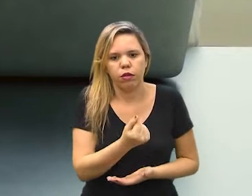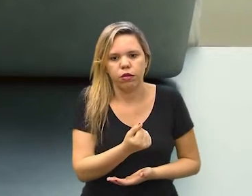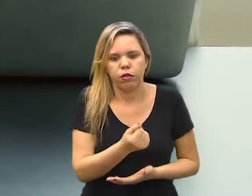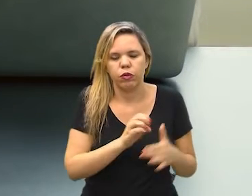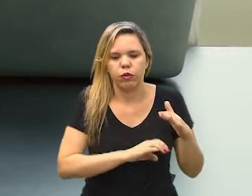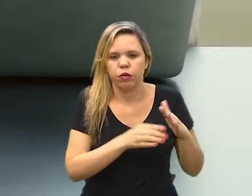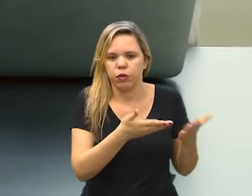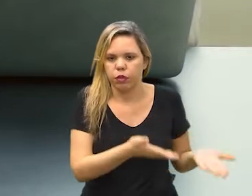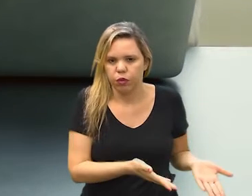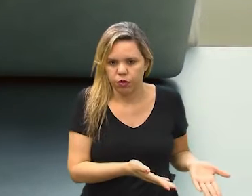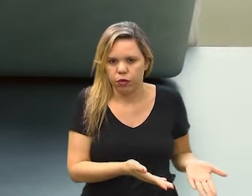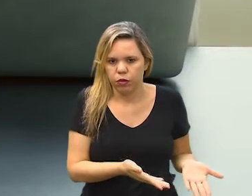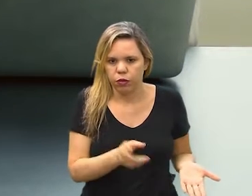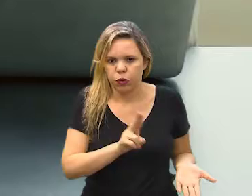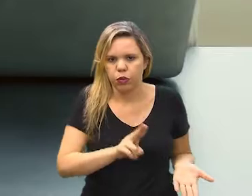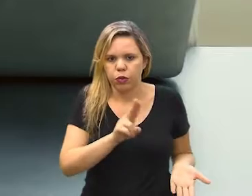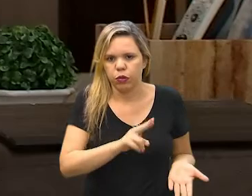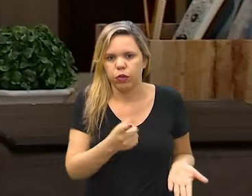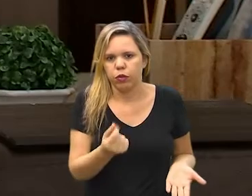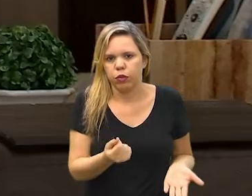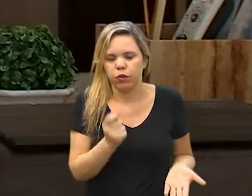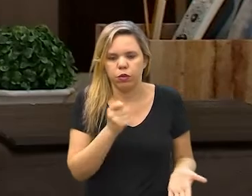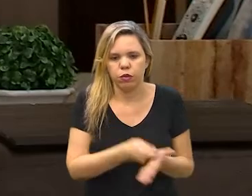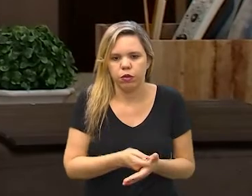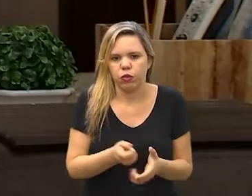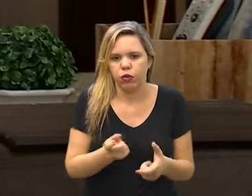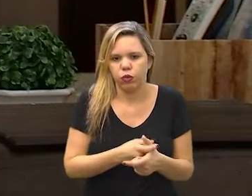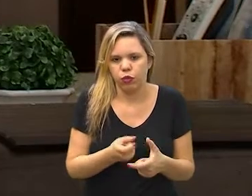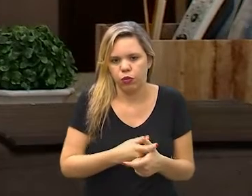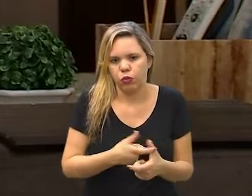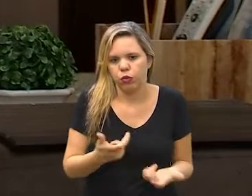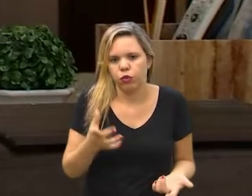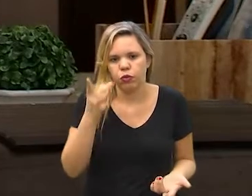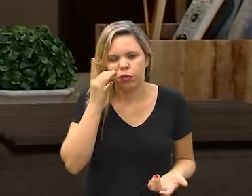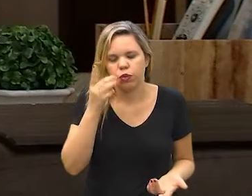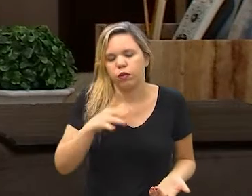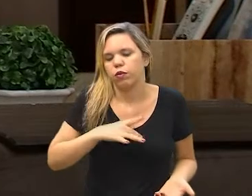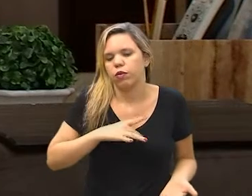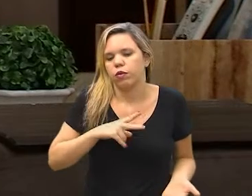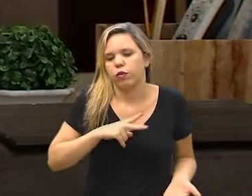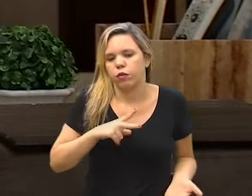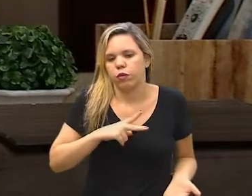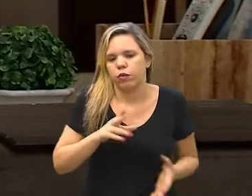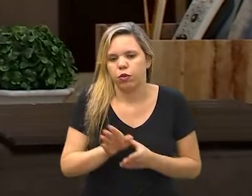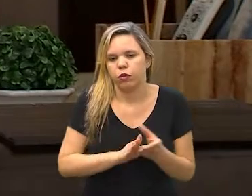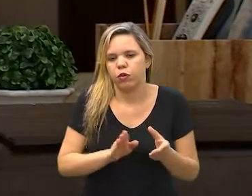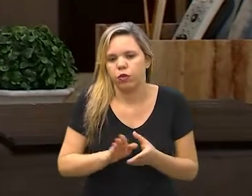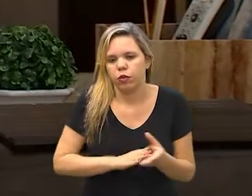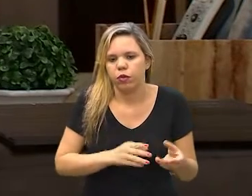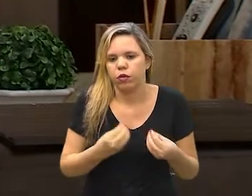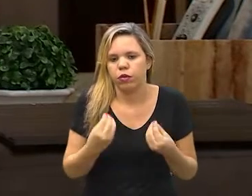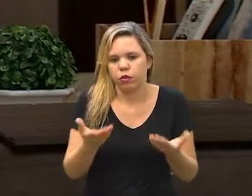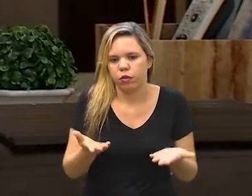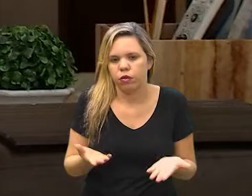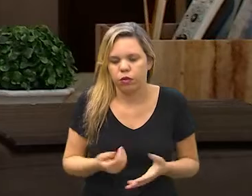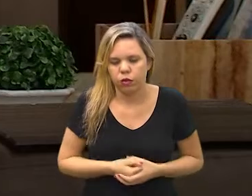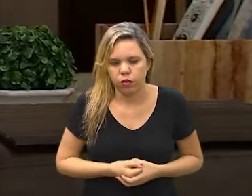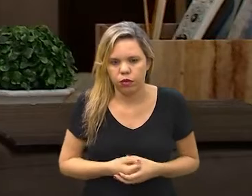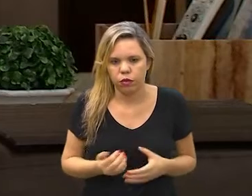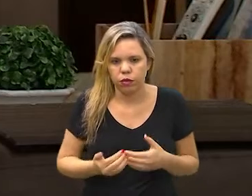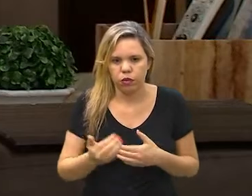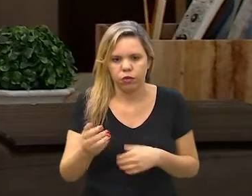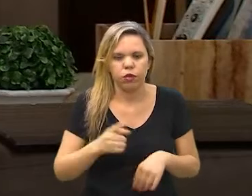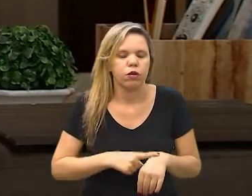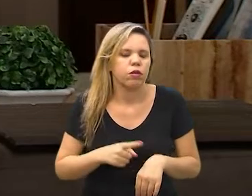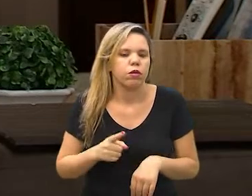da empresa e utilizar esse dinheiro para pagar as contas pessoais. Então, que recomendação a gente dá? A partir